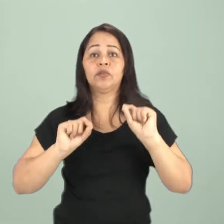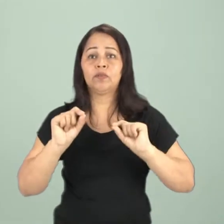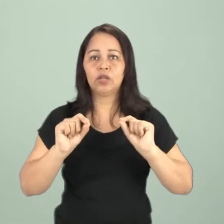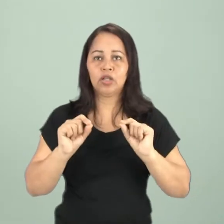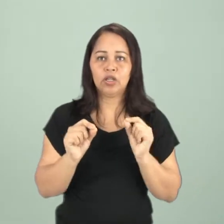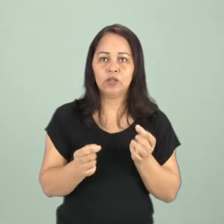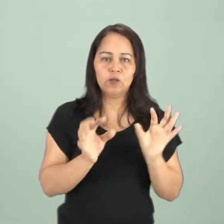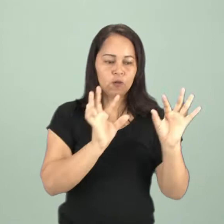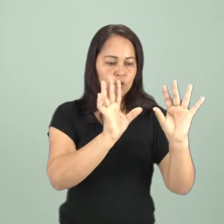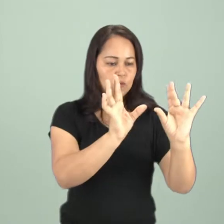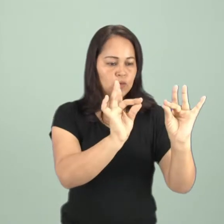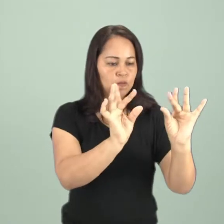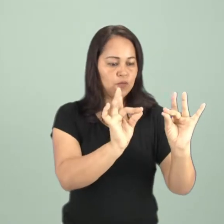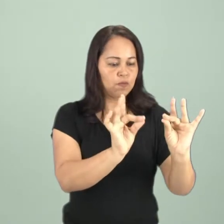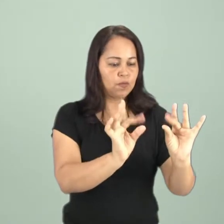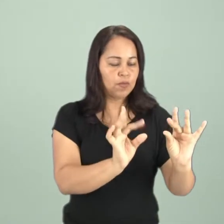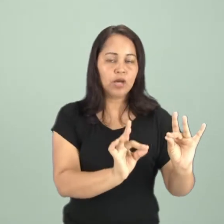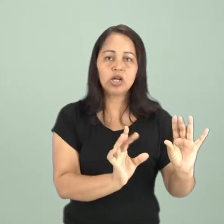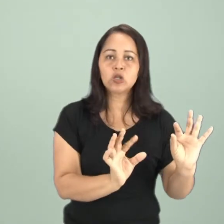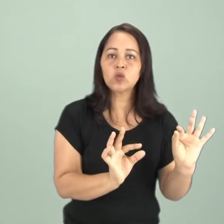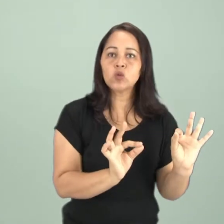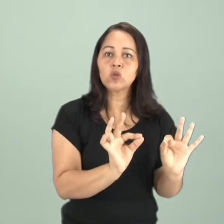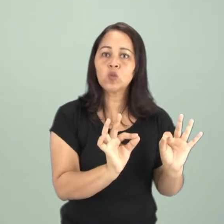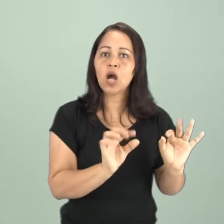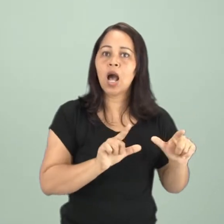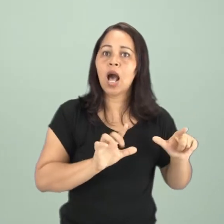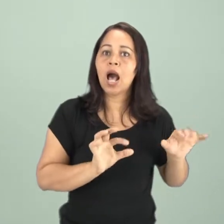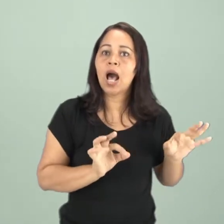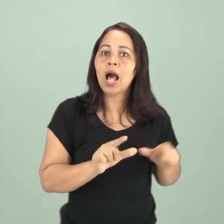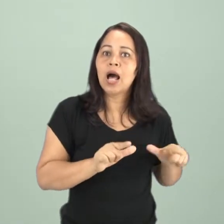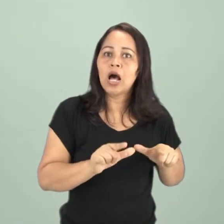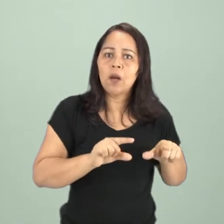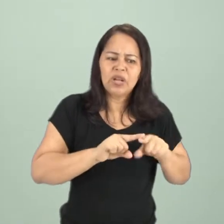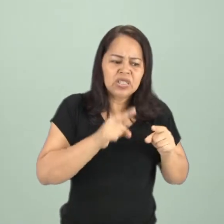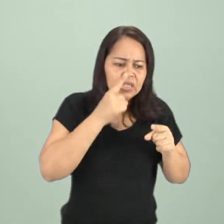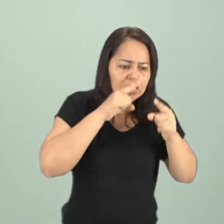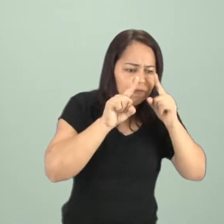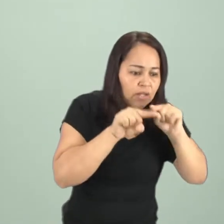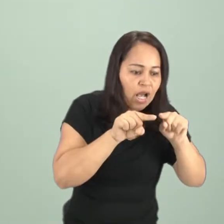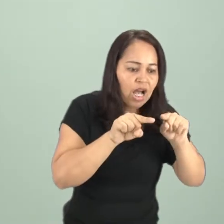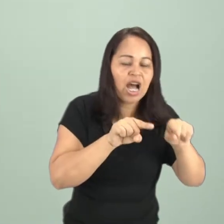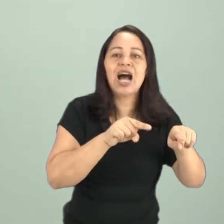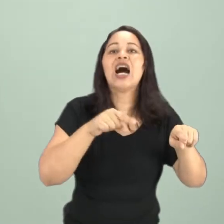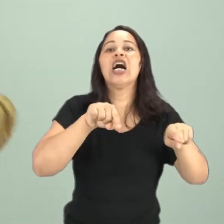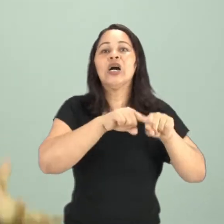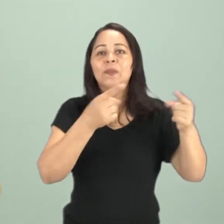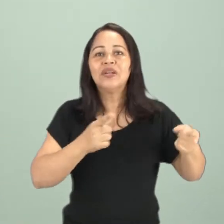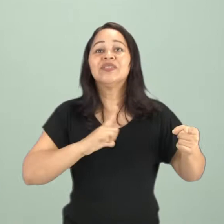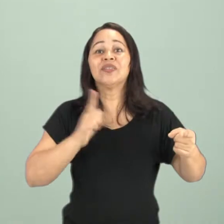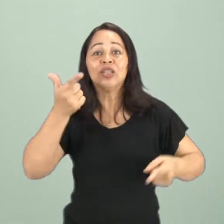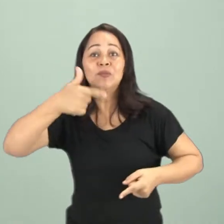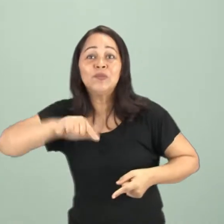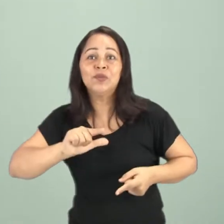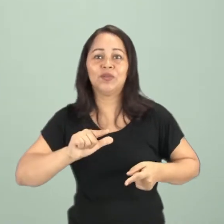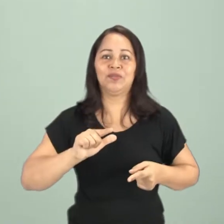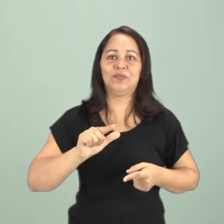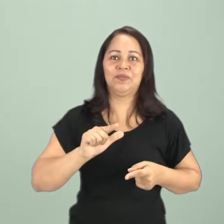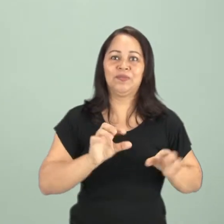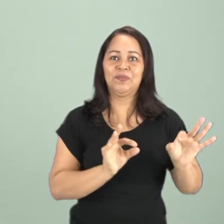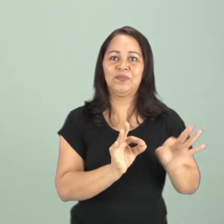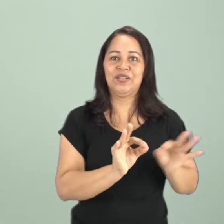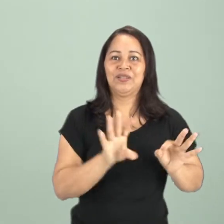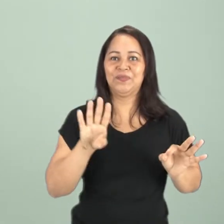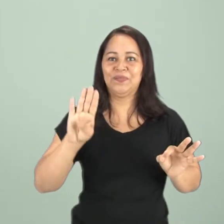Elas têm o mesmo objetivo? Sim. Mas caso uma dessas ações falhe, eu não tenha que abrir mão de todas as demais. E quando eu falo